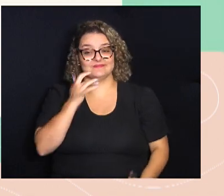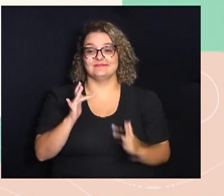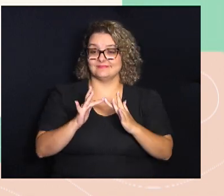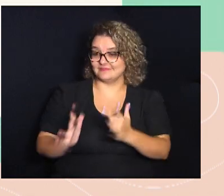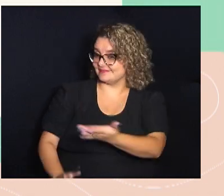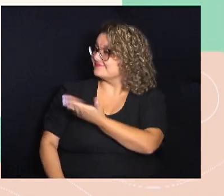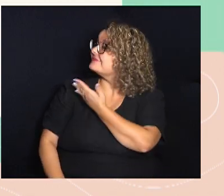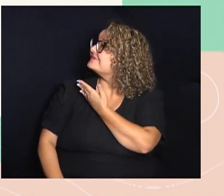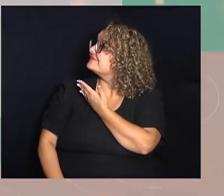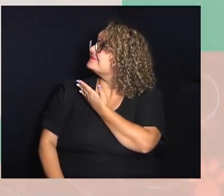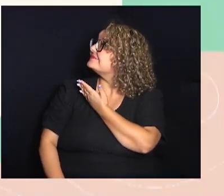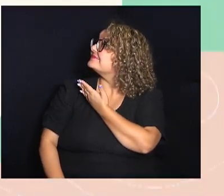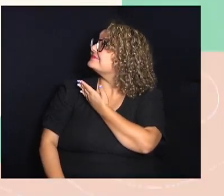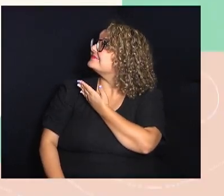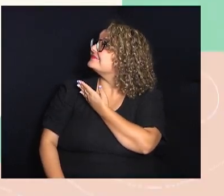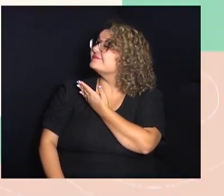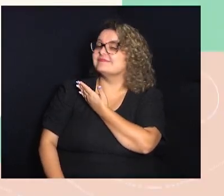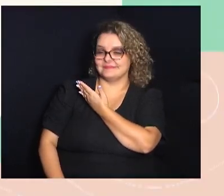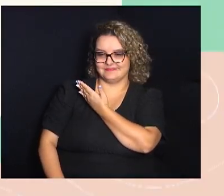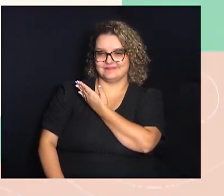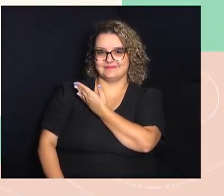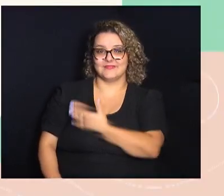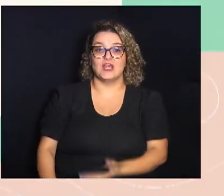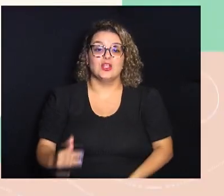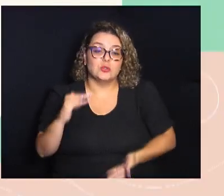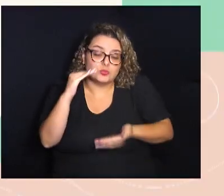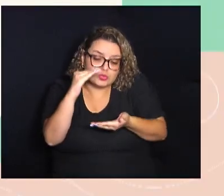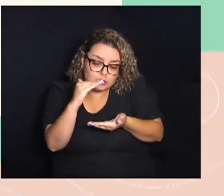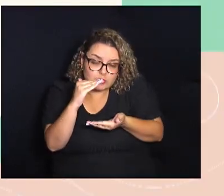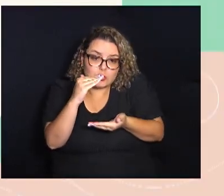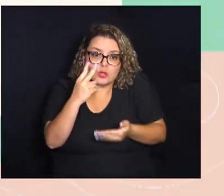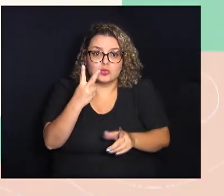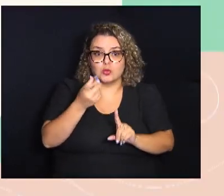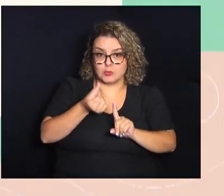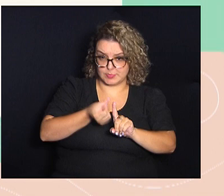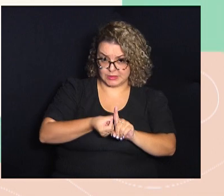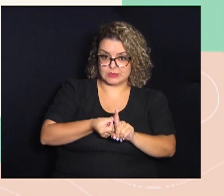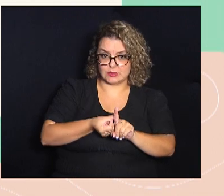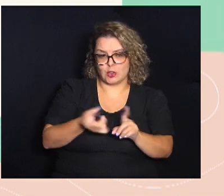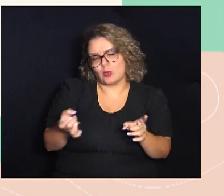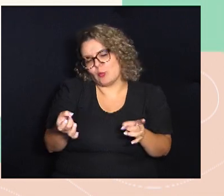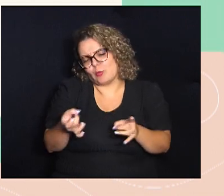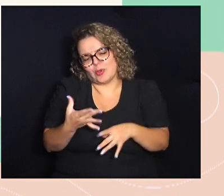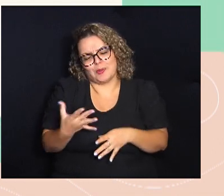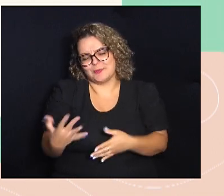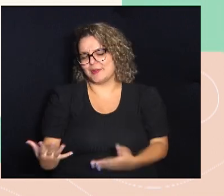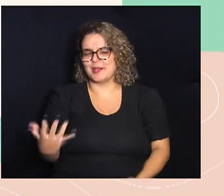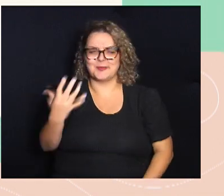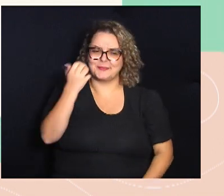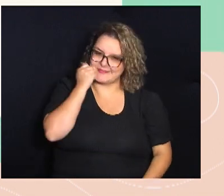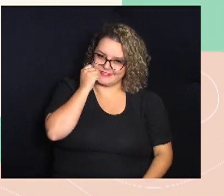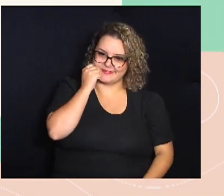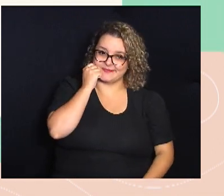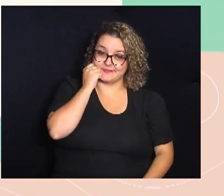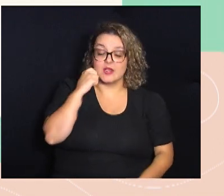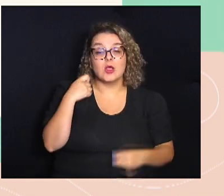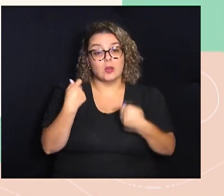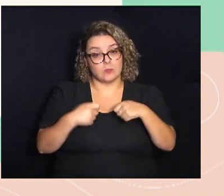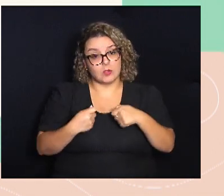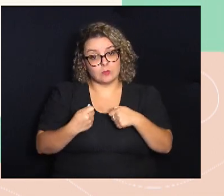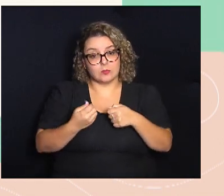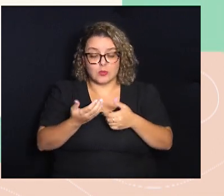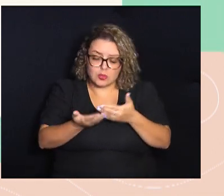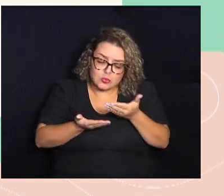pelo número disponível. Esse filhote está com 2 meses, prontinho para ser adotado. Ele vai precisar de